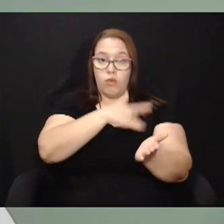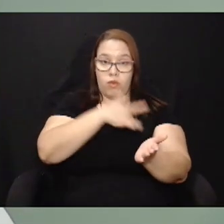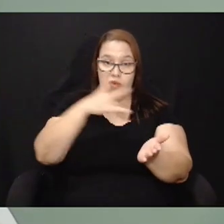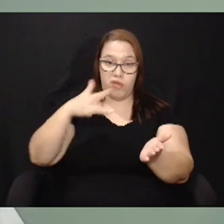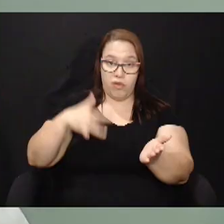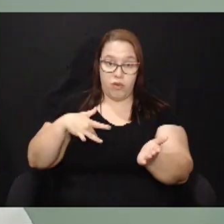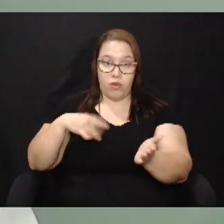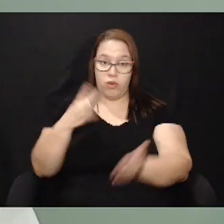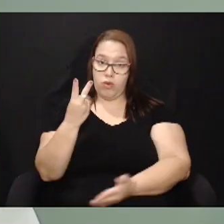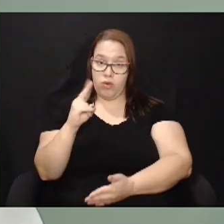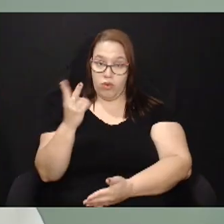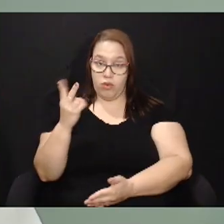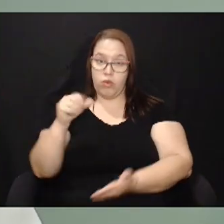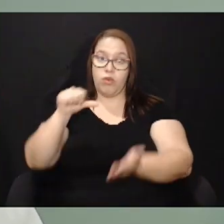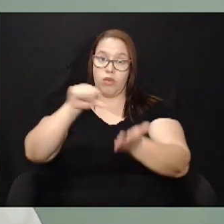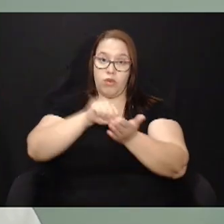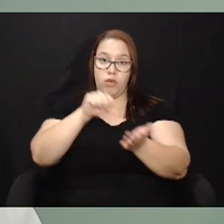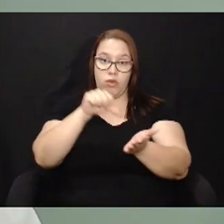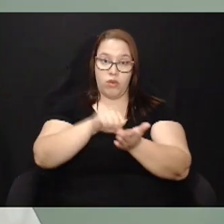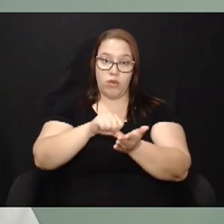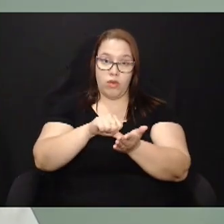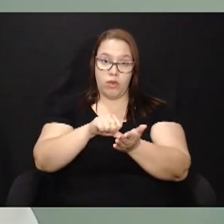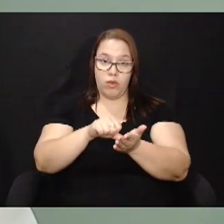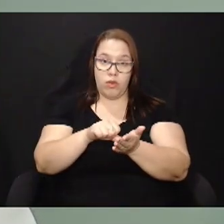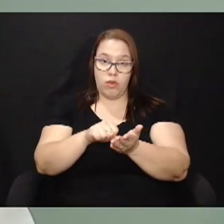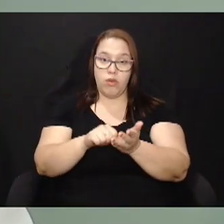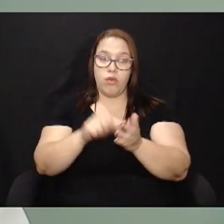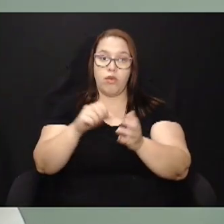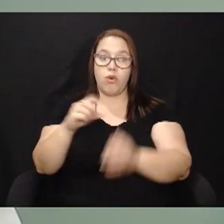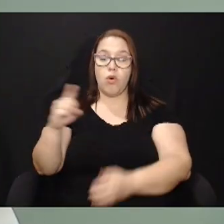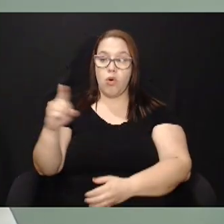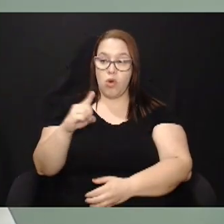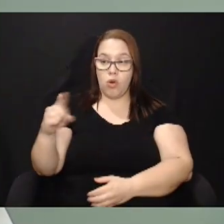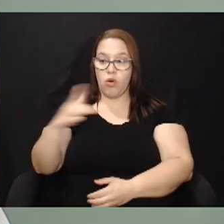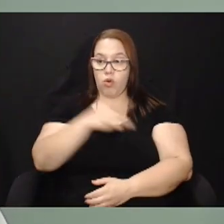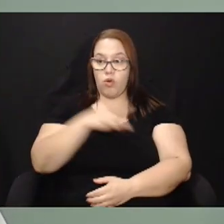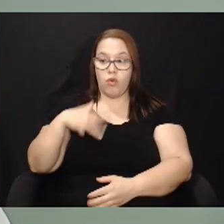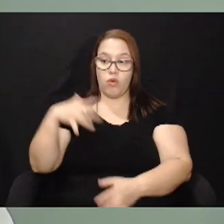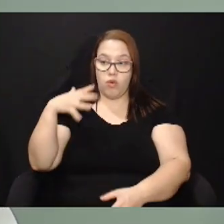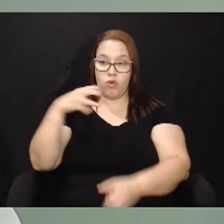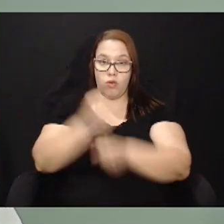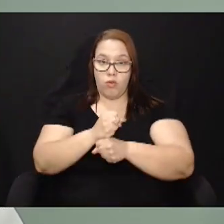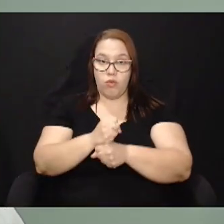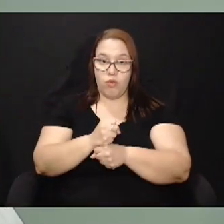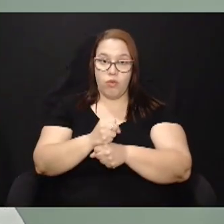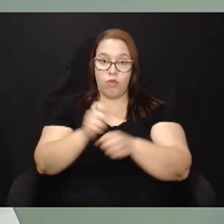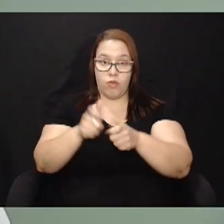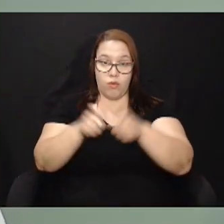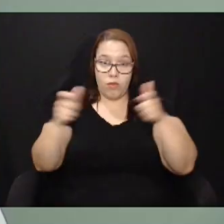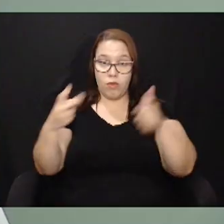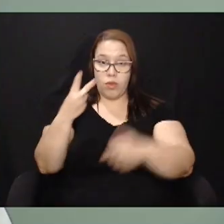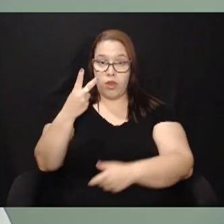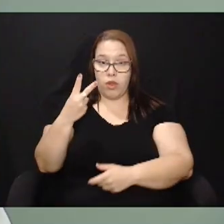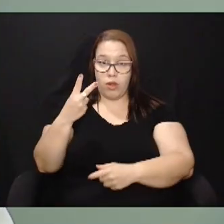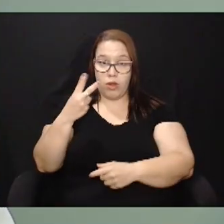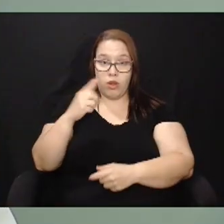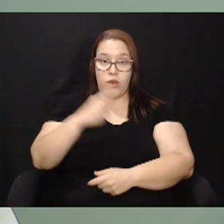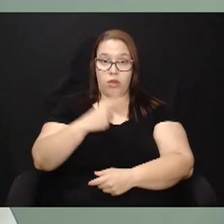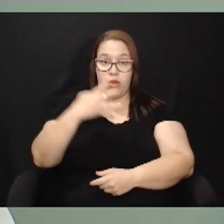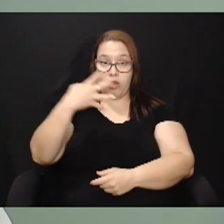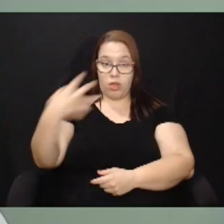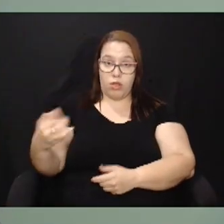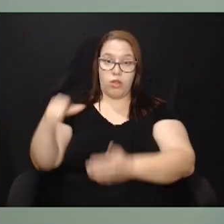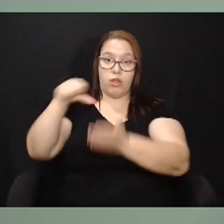2 unidades básicas por distrito de saúde. Então, no total, vamos ampliar de 2 para 14 unidades de